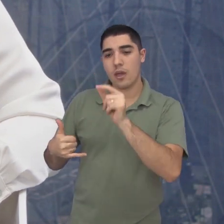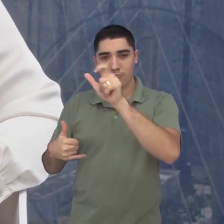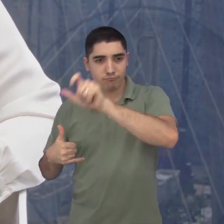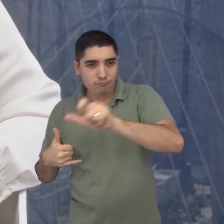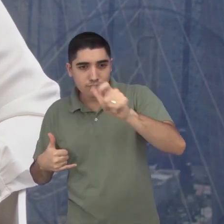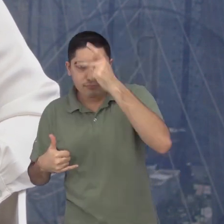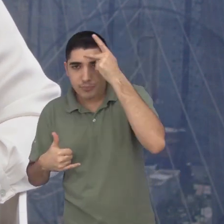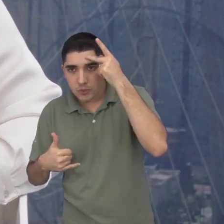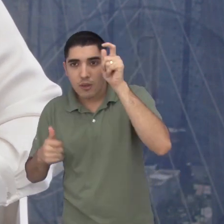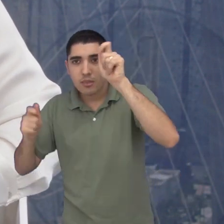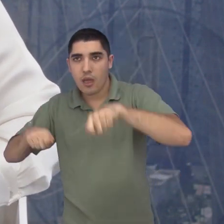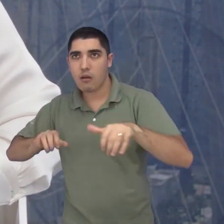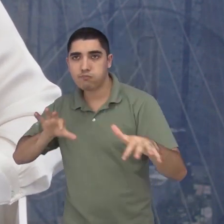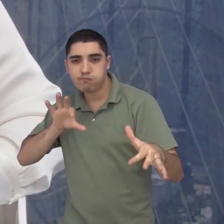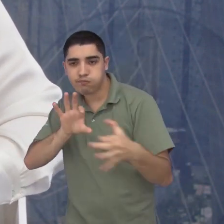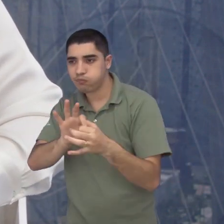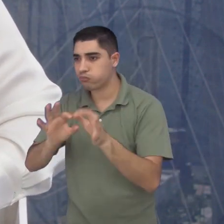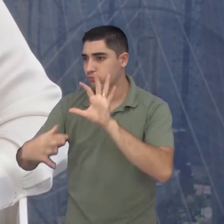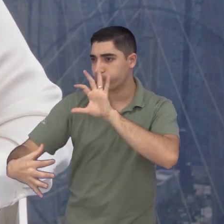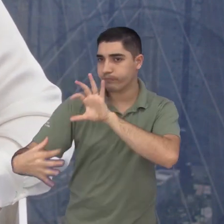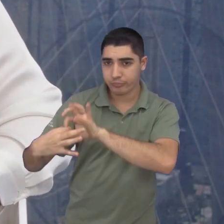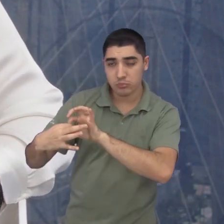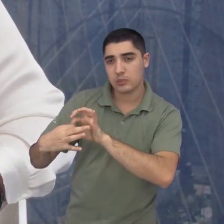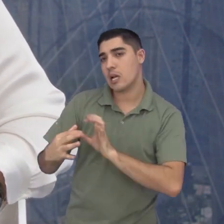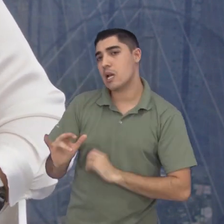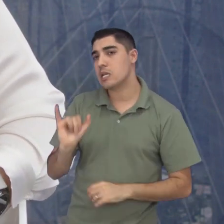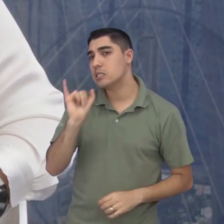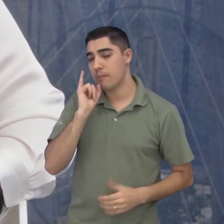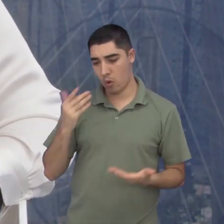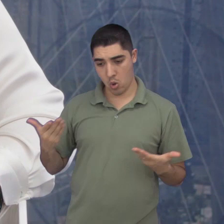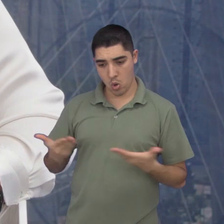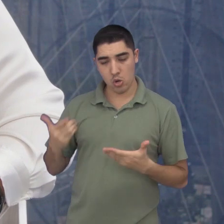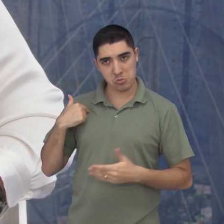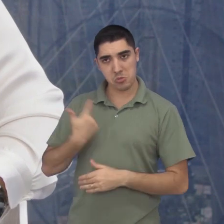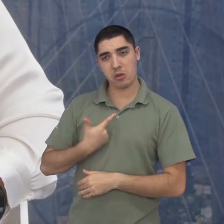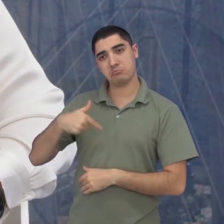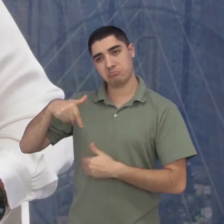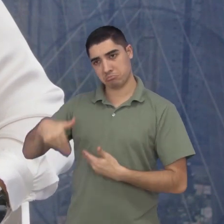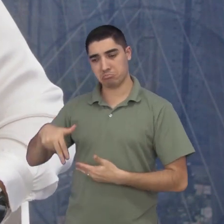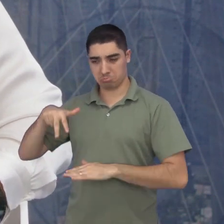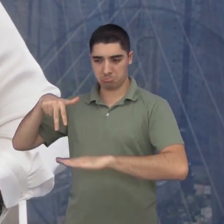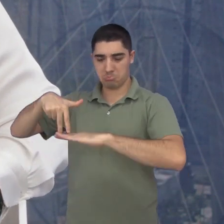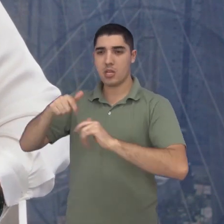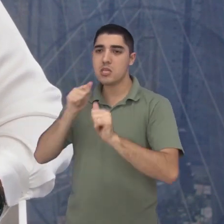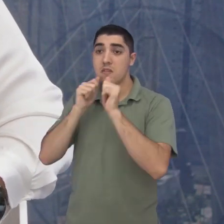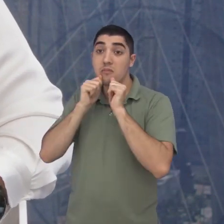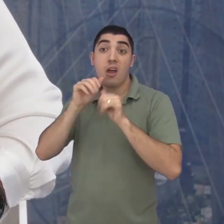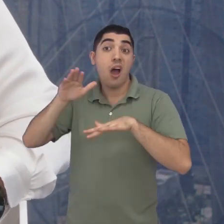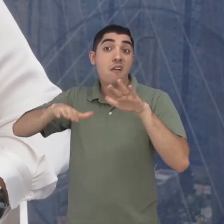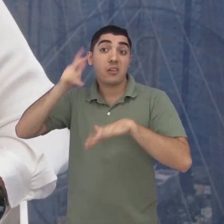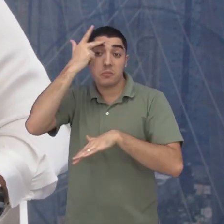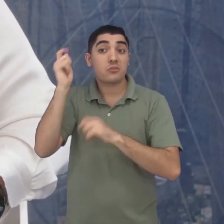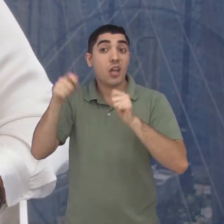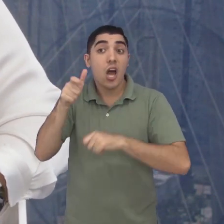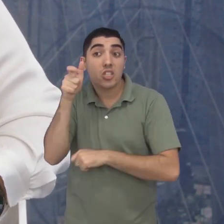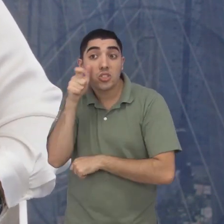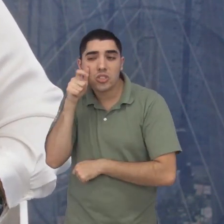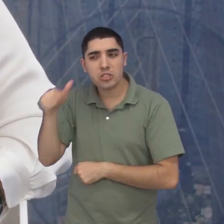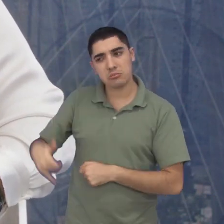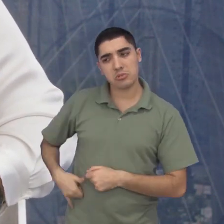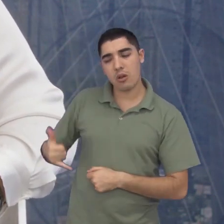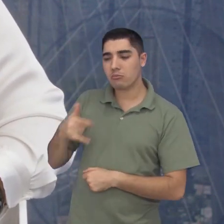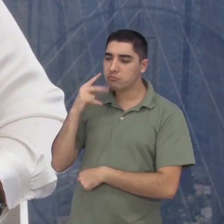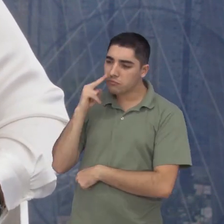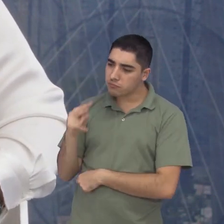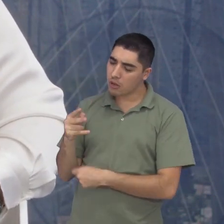né? Então, nós estamos aqui nesse momento, alguém pode estar nos assistindo por meio do celular, então ele está pregando, fazendo o